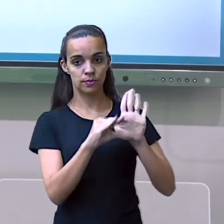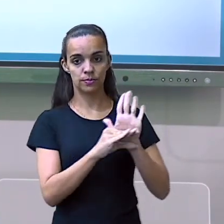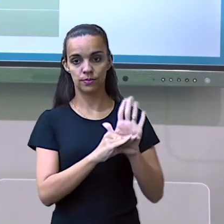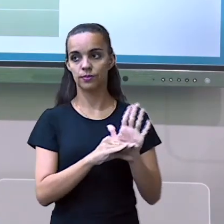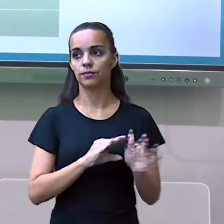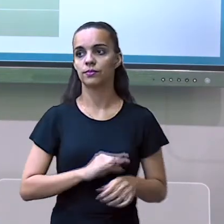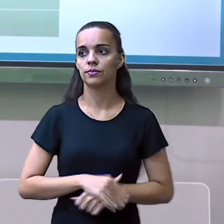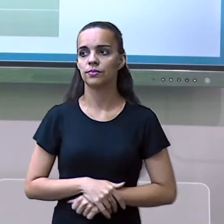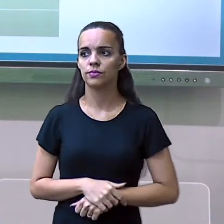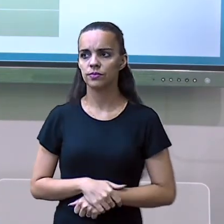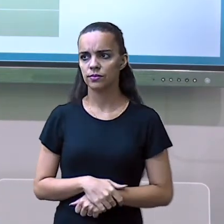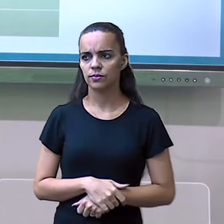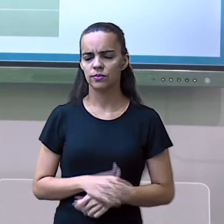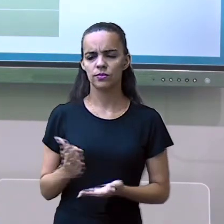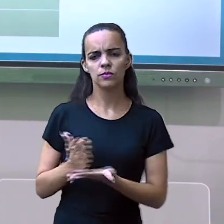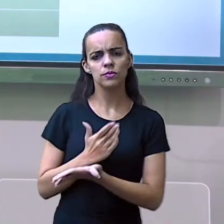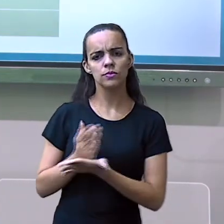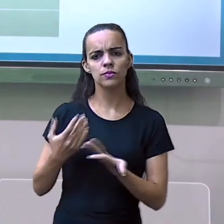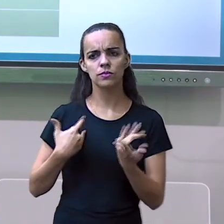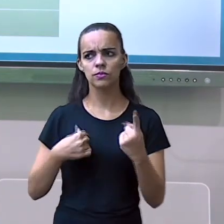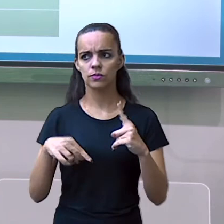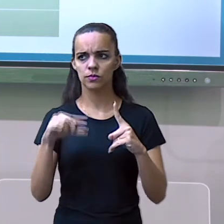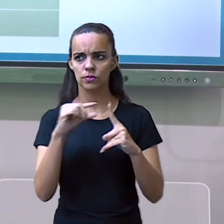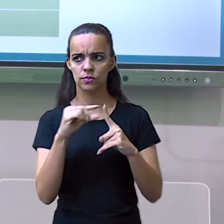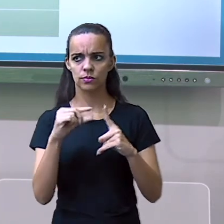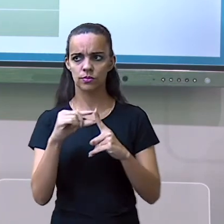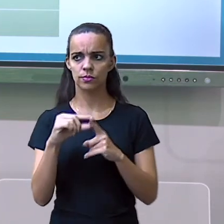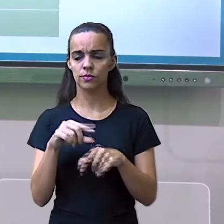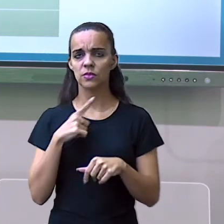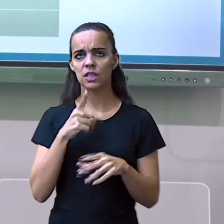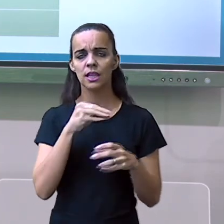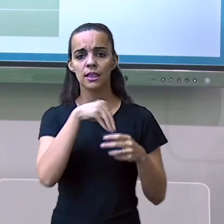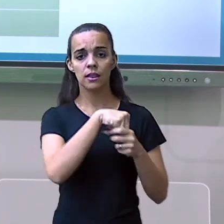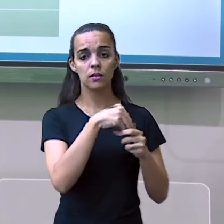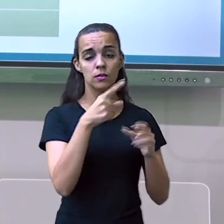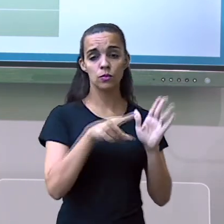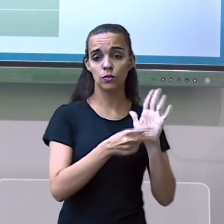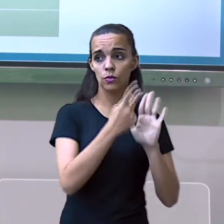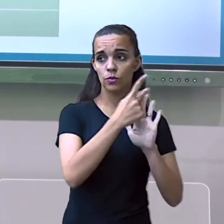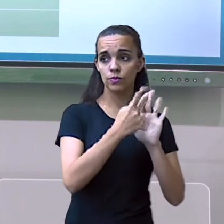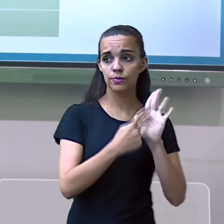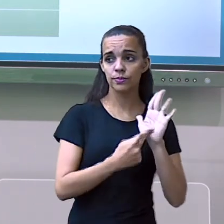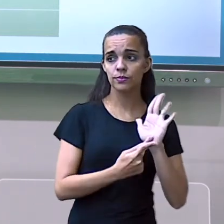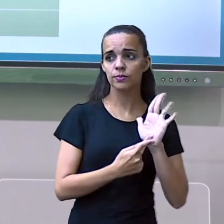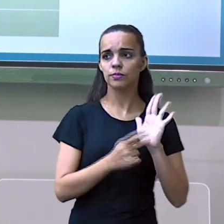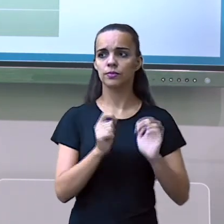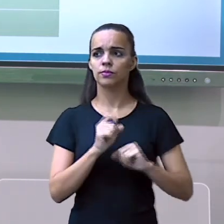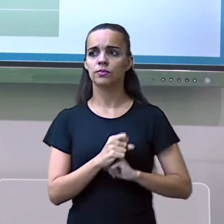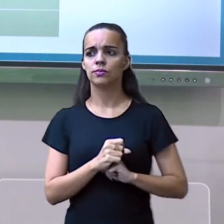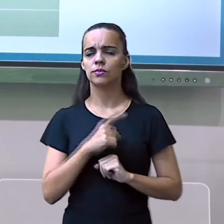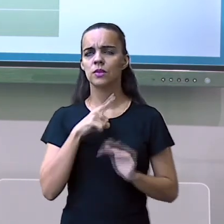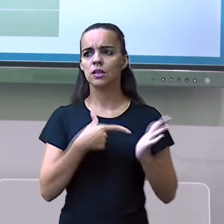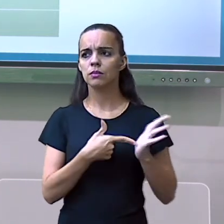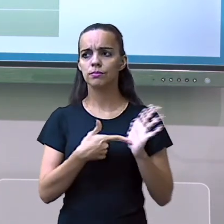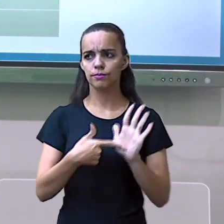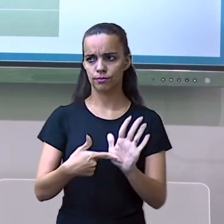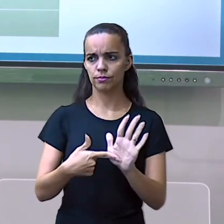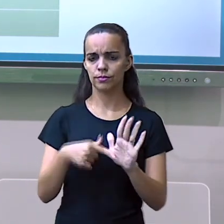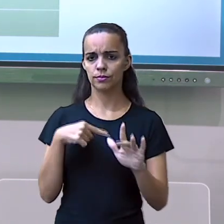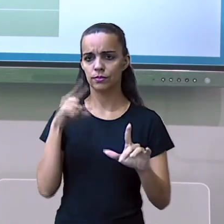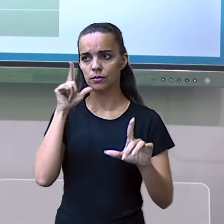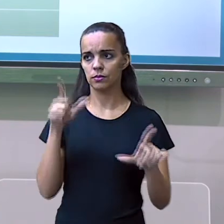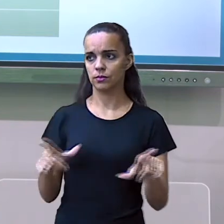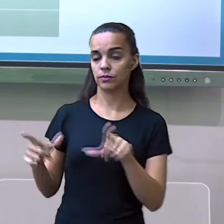estrofes. Algumas palavras que estão no poema rimam com as que aparecem na